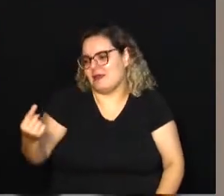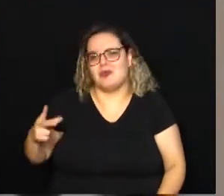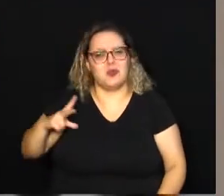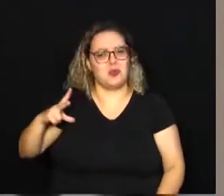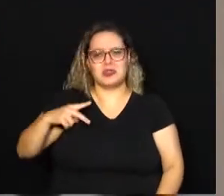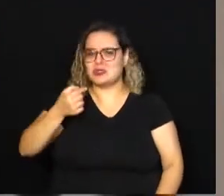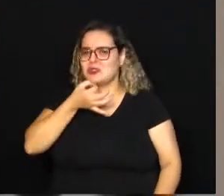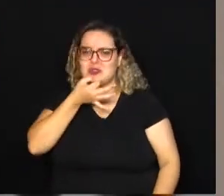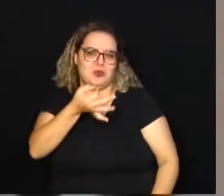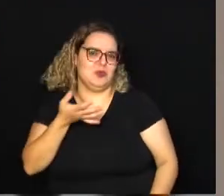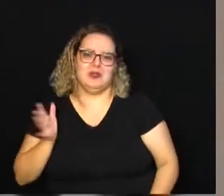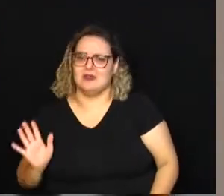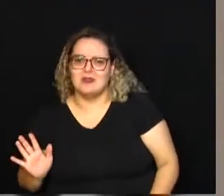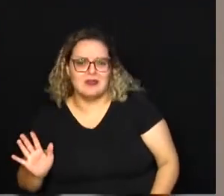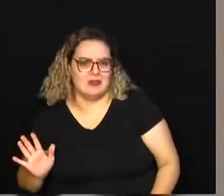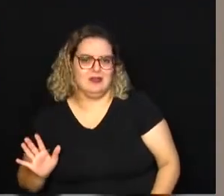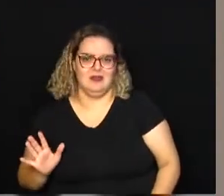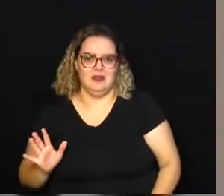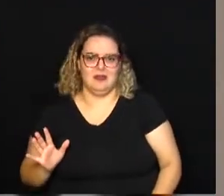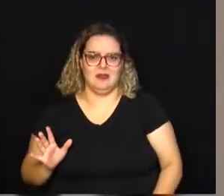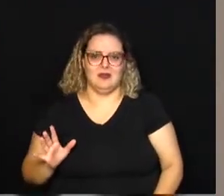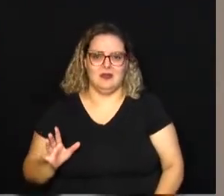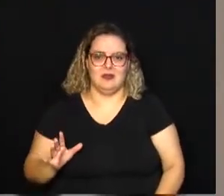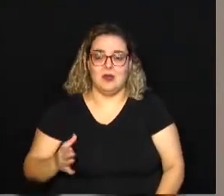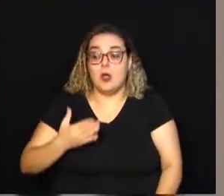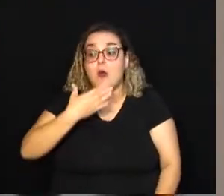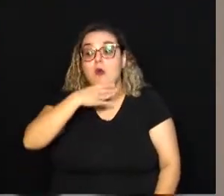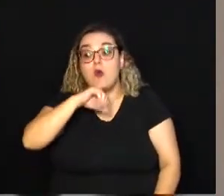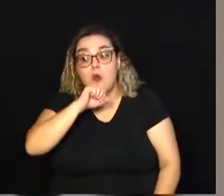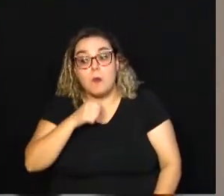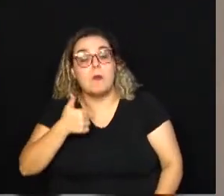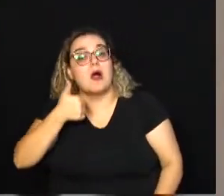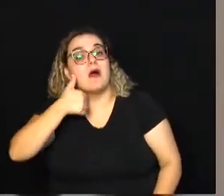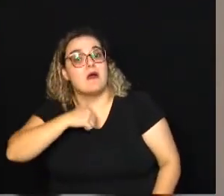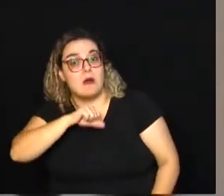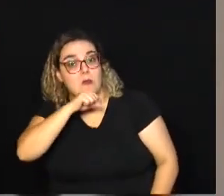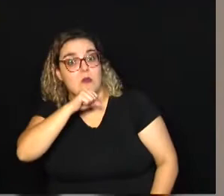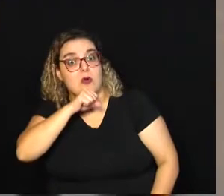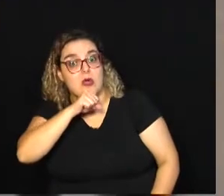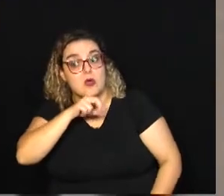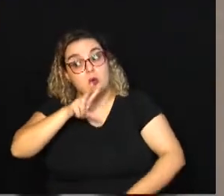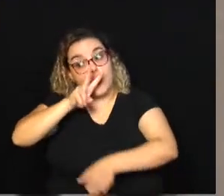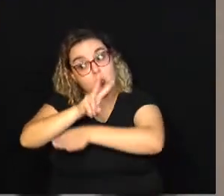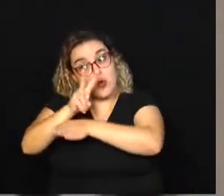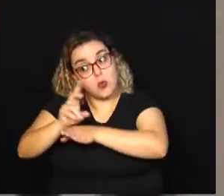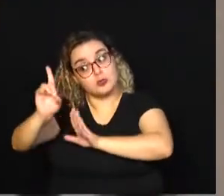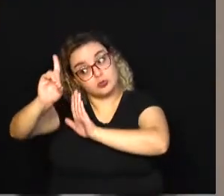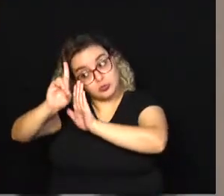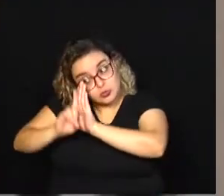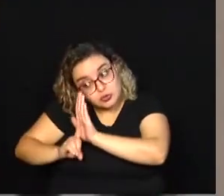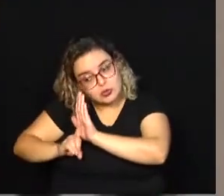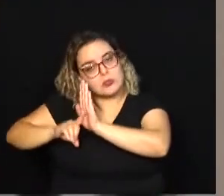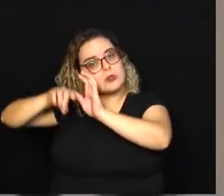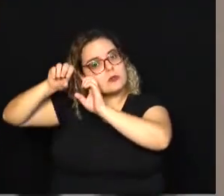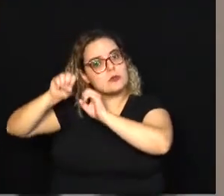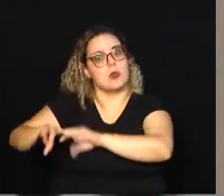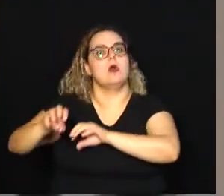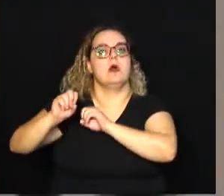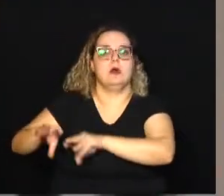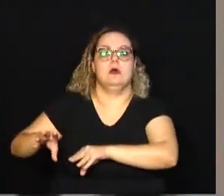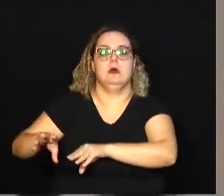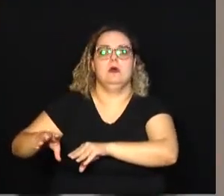modo, e os pais são guardiões do direito à educação, porque o direito à educação é